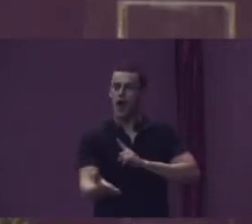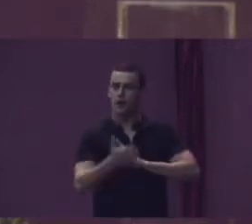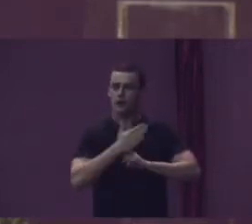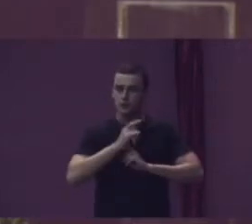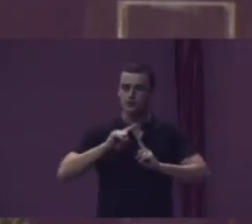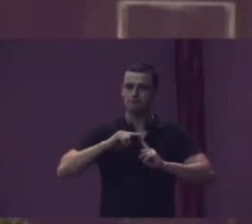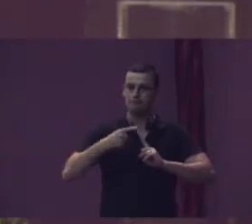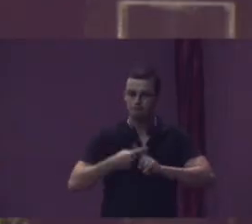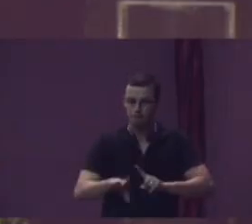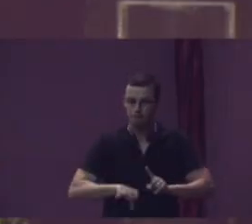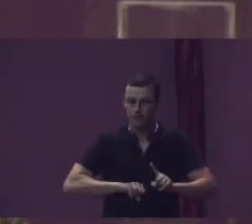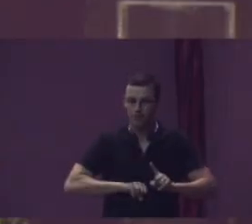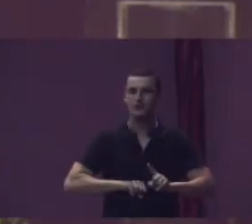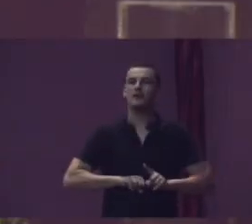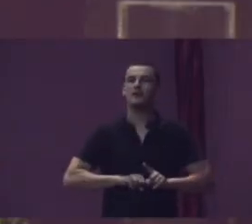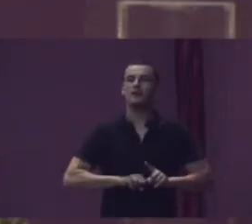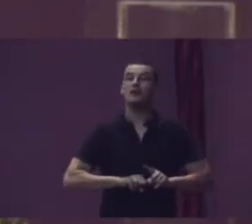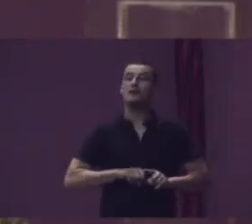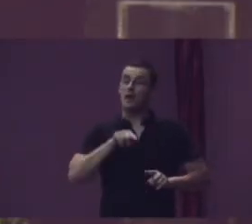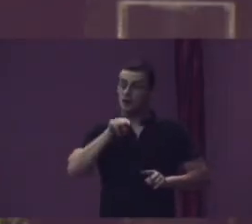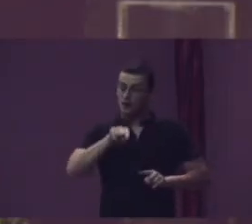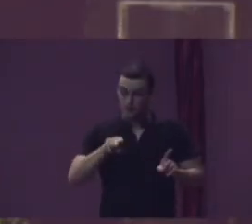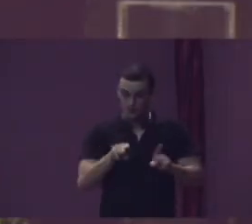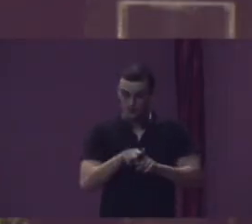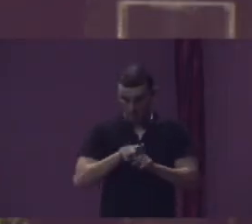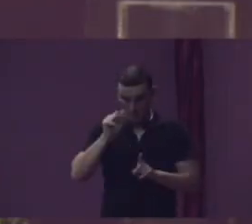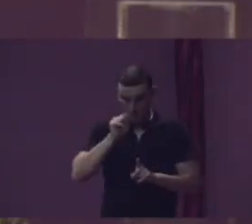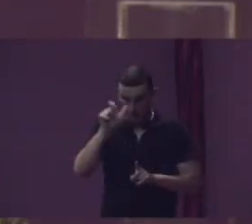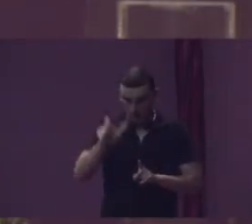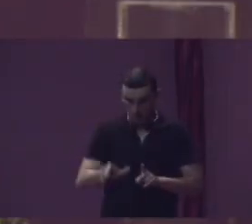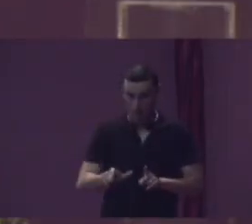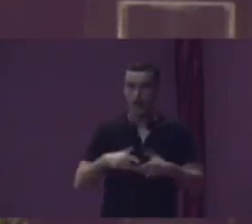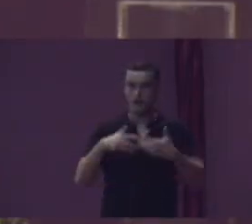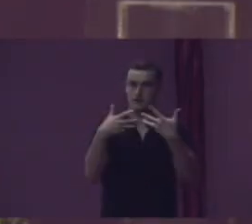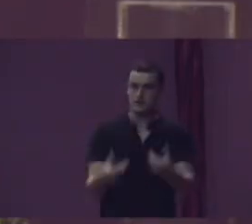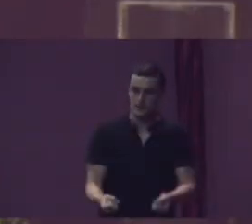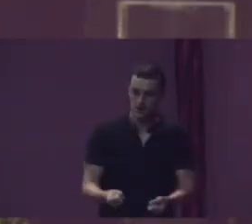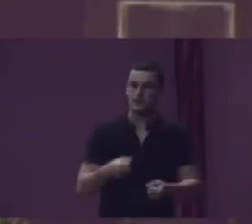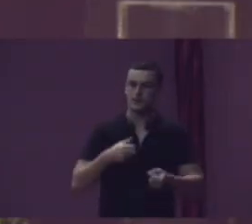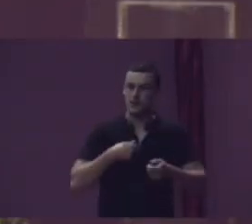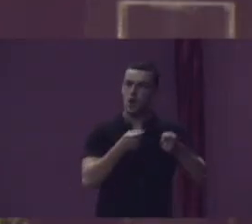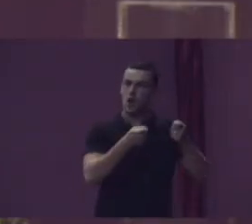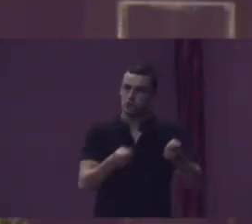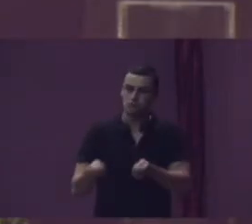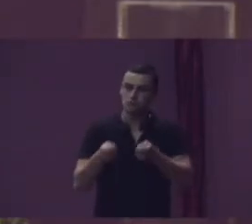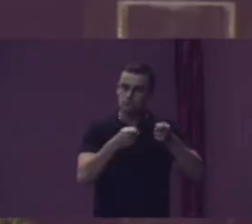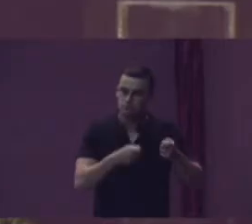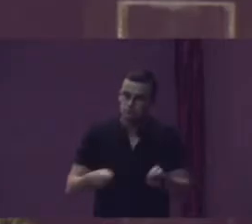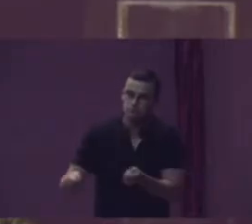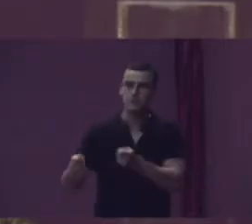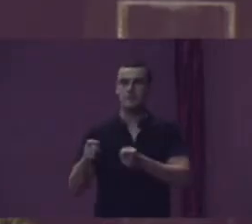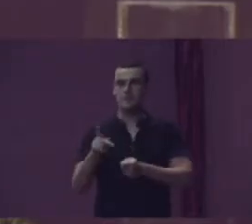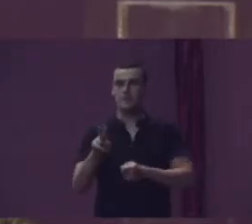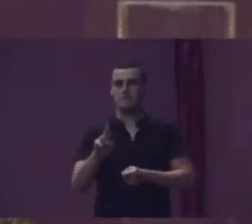Elas aderem a rotinas médicas de prevenção em saúde, como, por exemplo, preventivo ginecológico, fazem